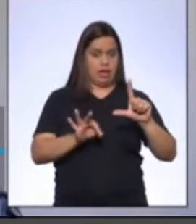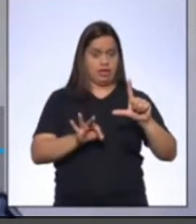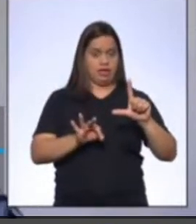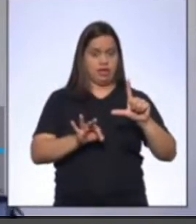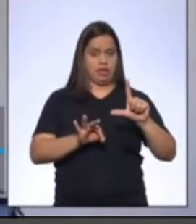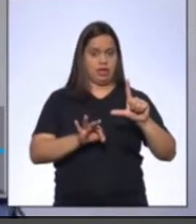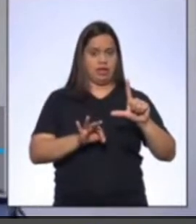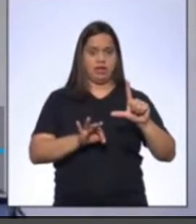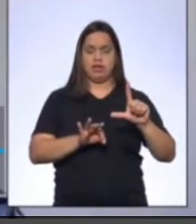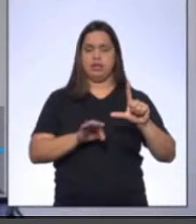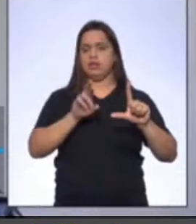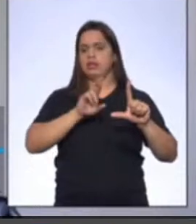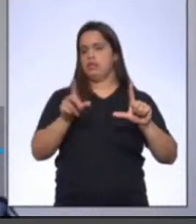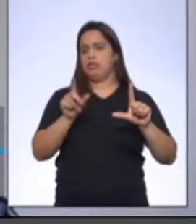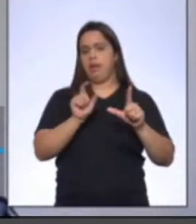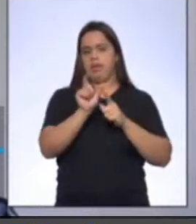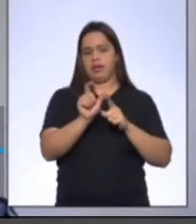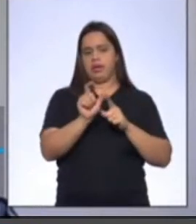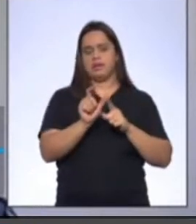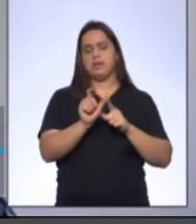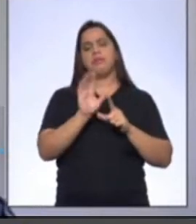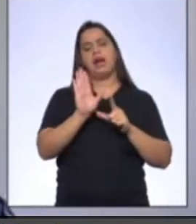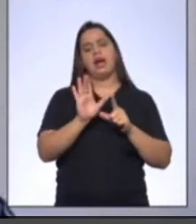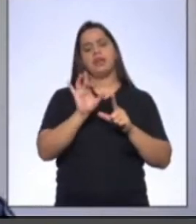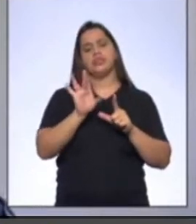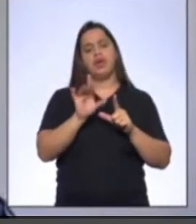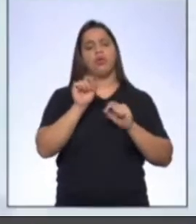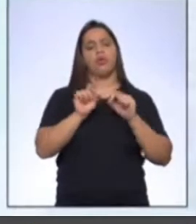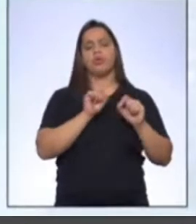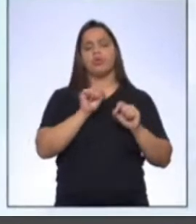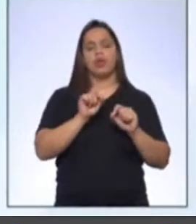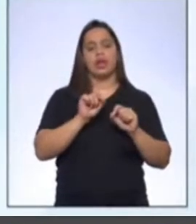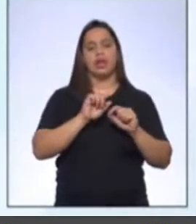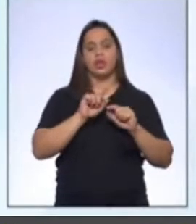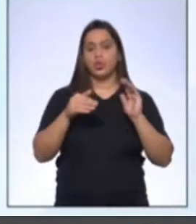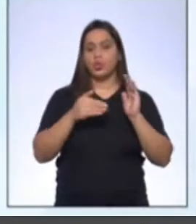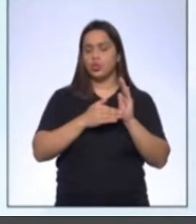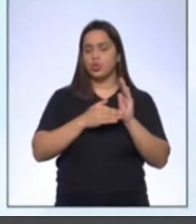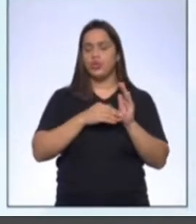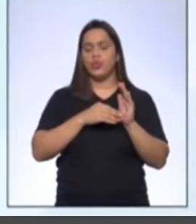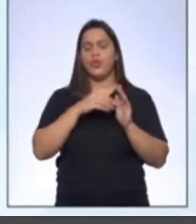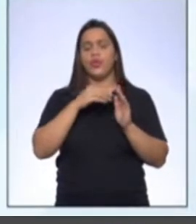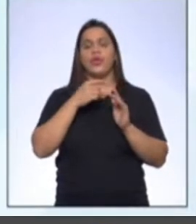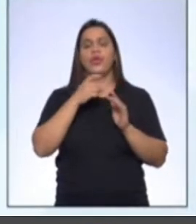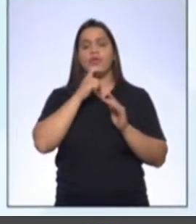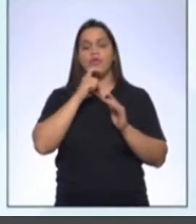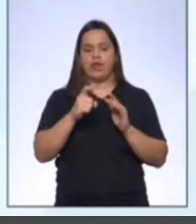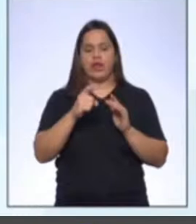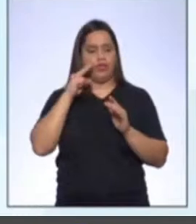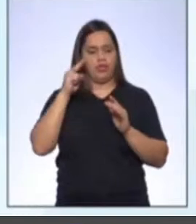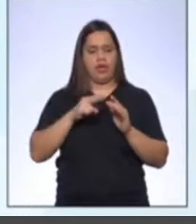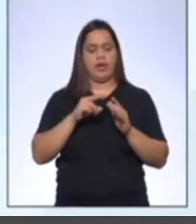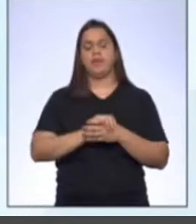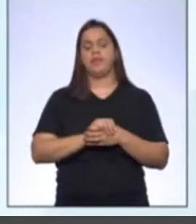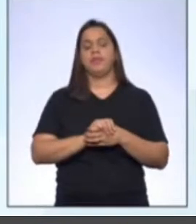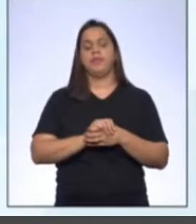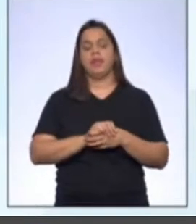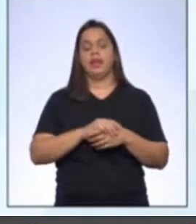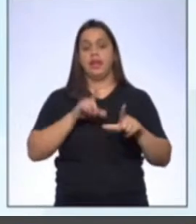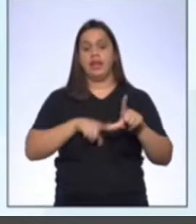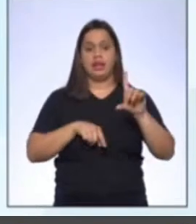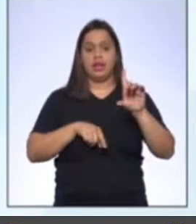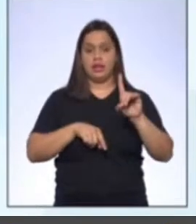não vai aparecer grifado, né? Mas só pode ser essa, eu grifei tudo de verde. Quando a gente olhar lá na questão 12, a alternativa D é